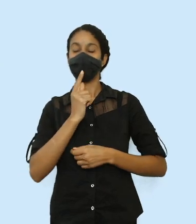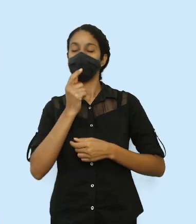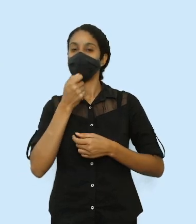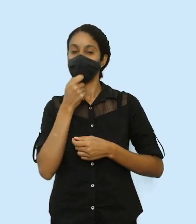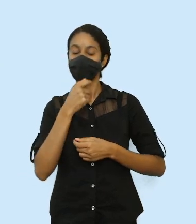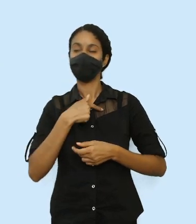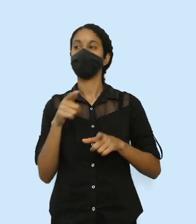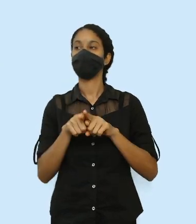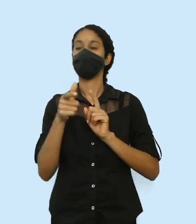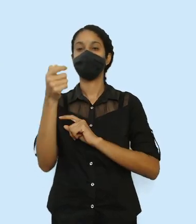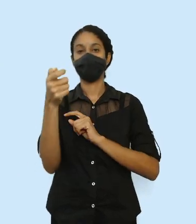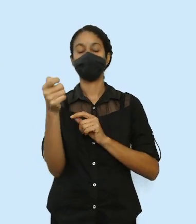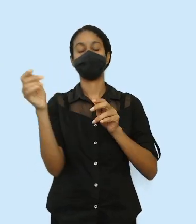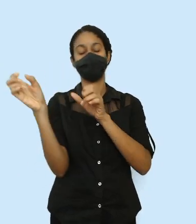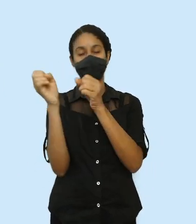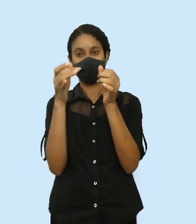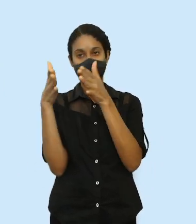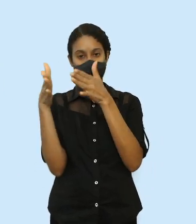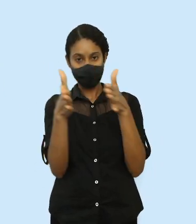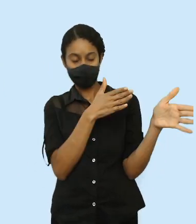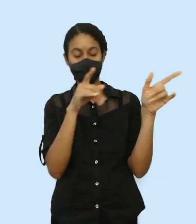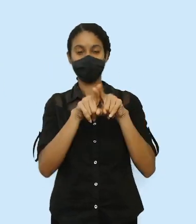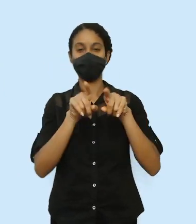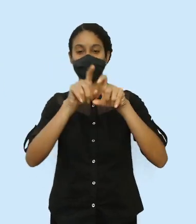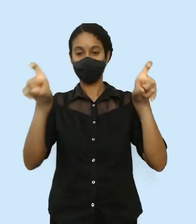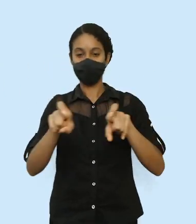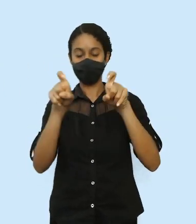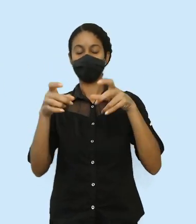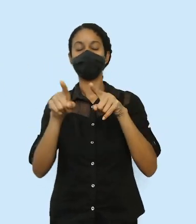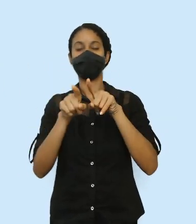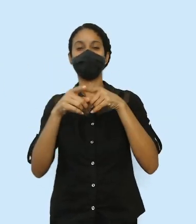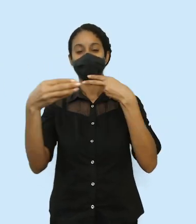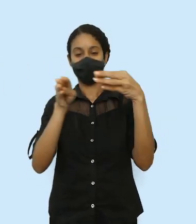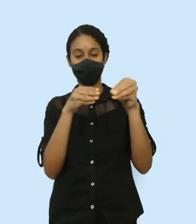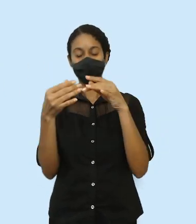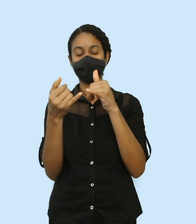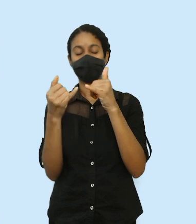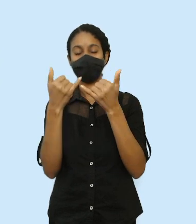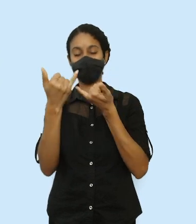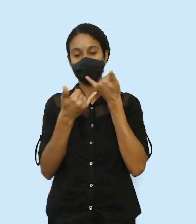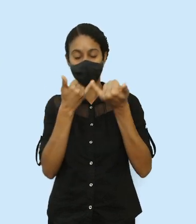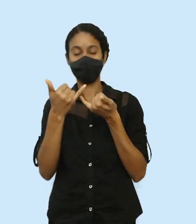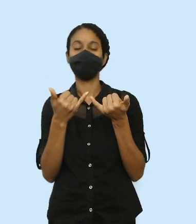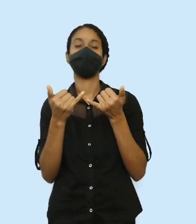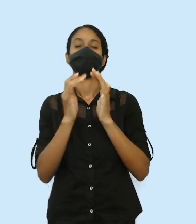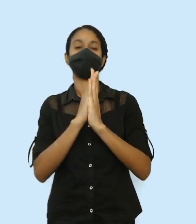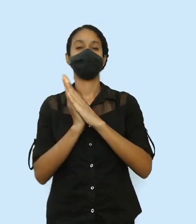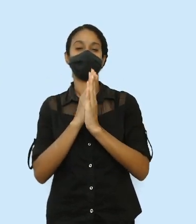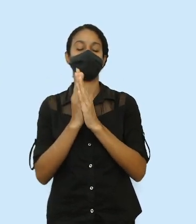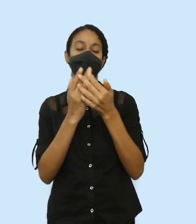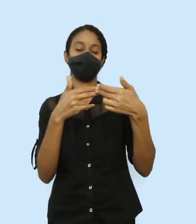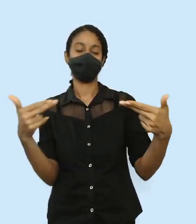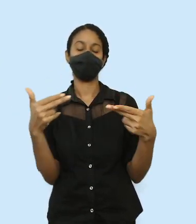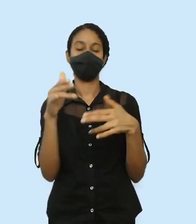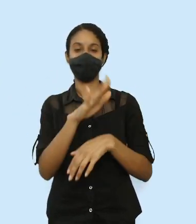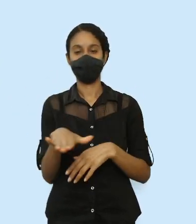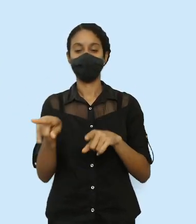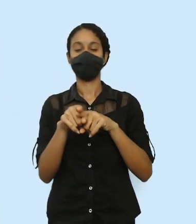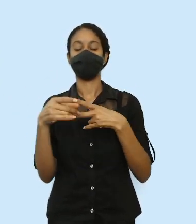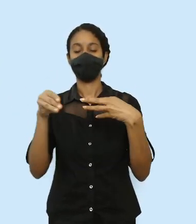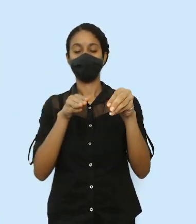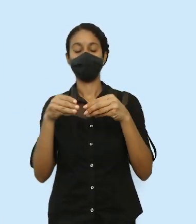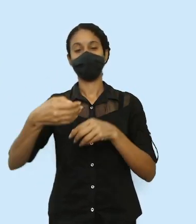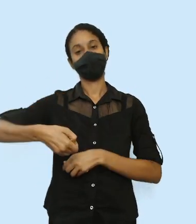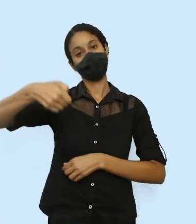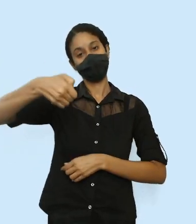de slides, vai estar nos nossos computadores, o plástico dos brinquedos das crianças, o plástico das sacolas do supermercado.